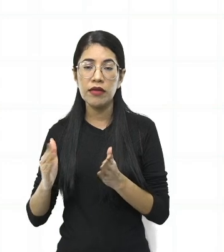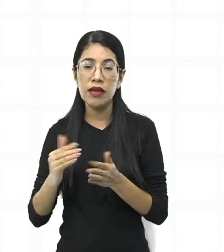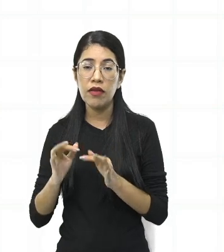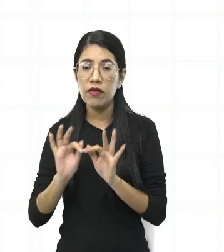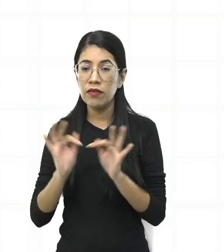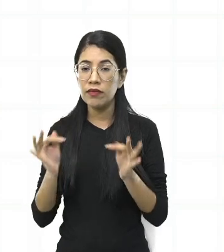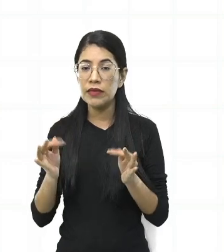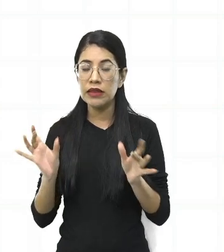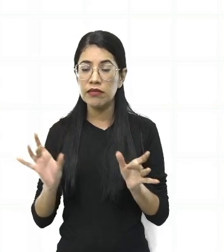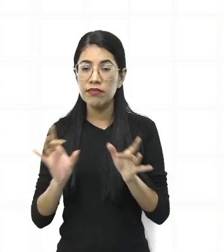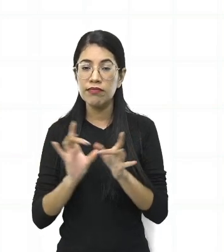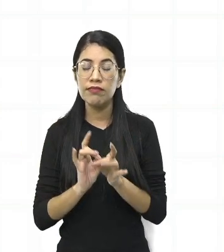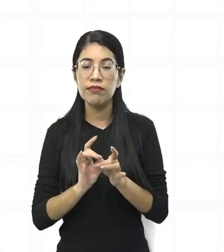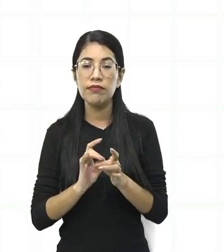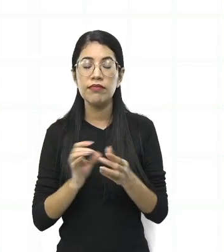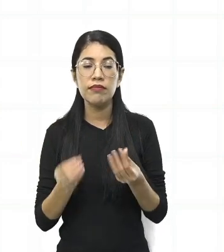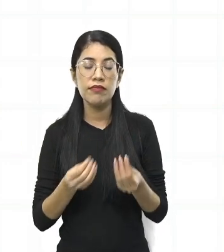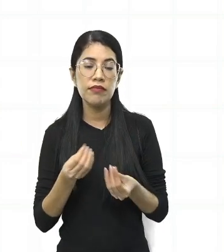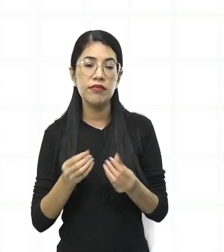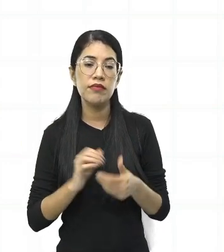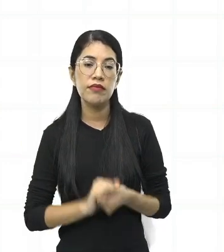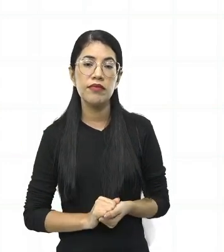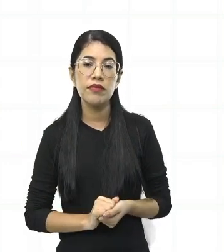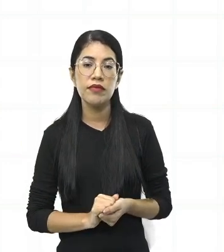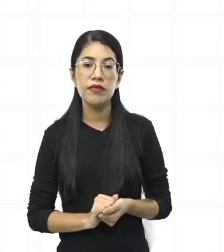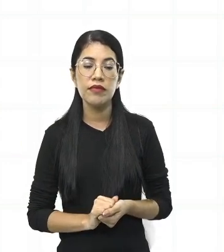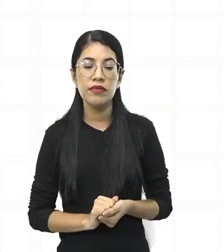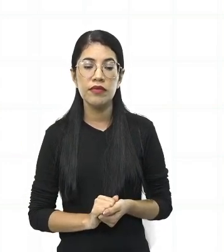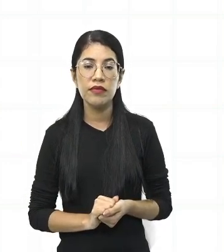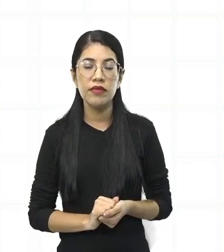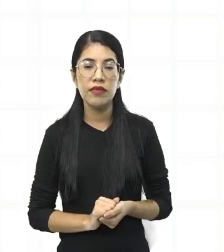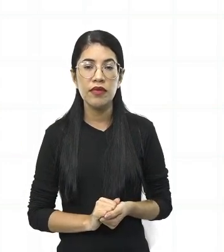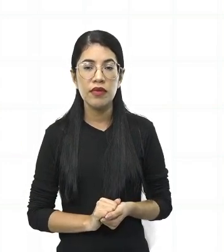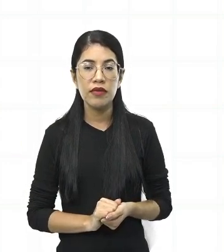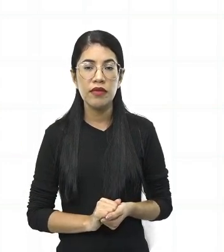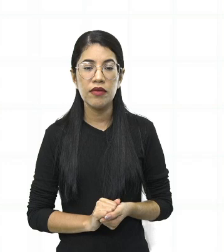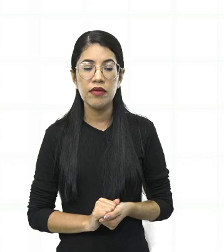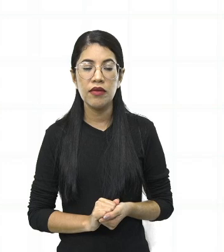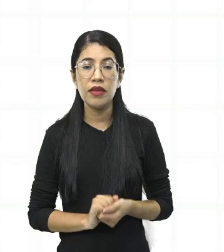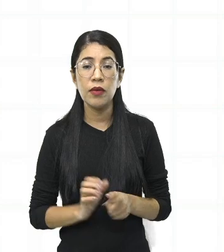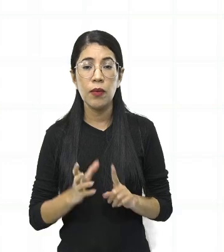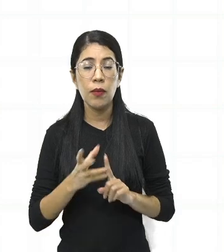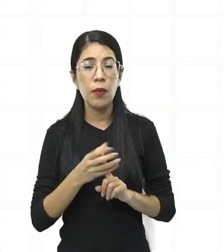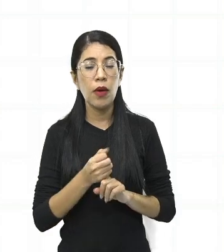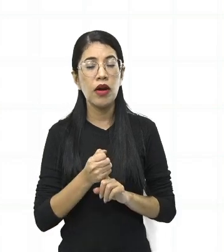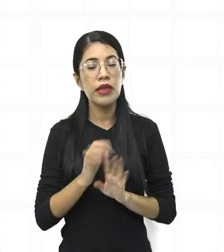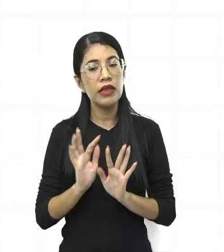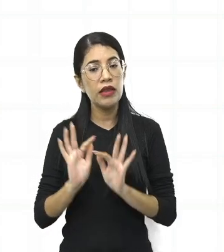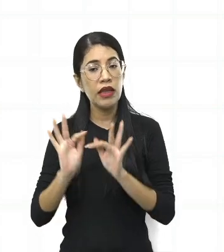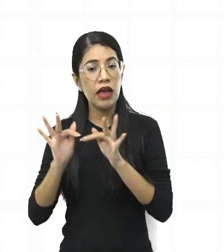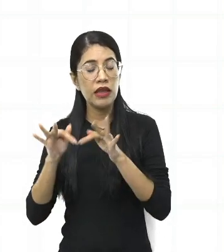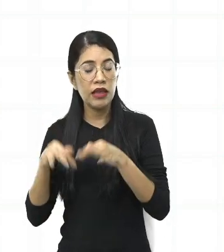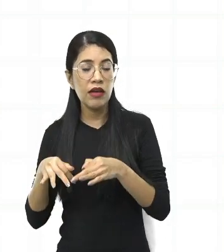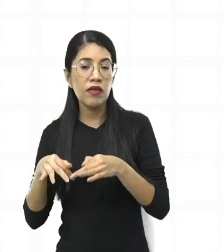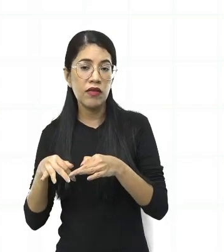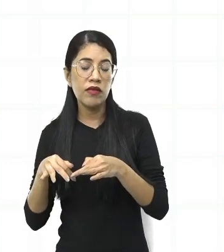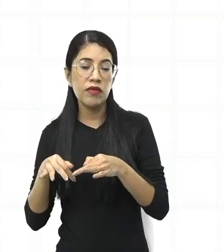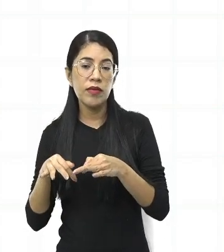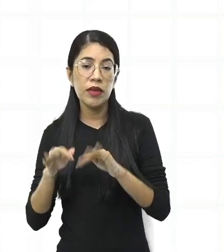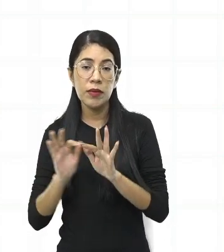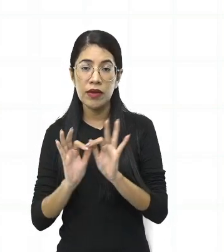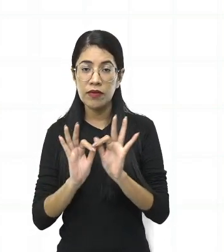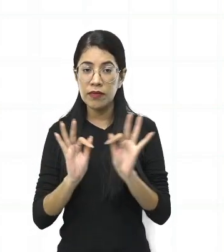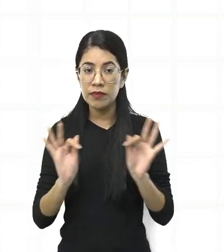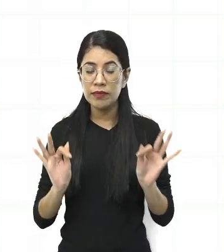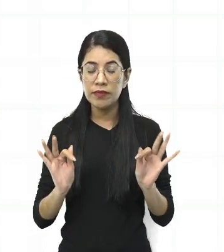sintaticamente. Olha só, geralmente o adjunto, né, ele vem, tá, no final da